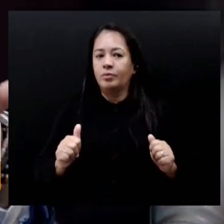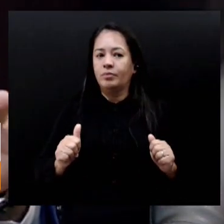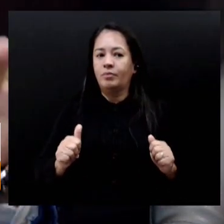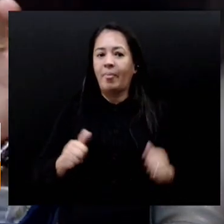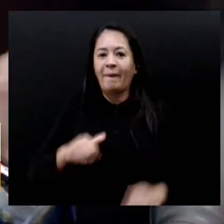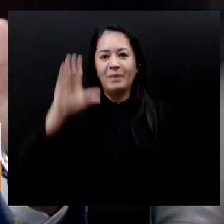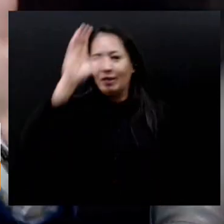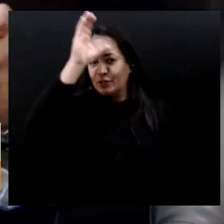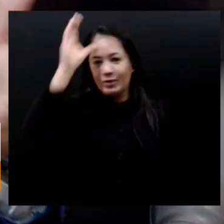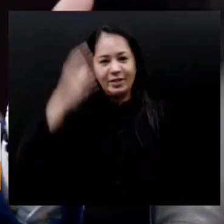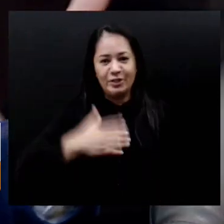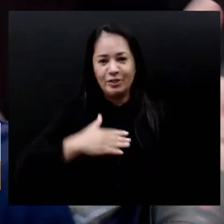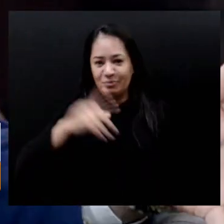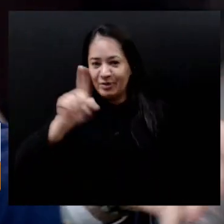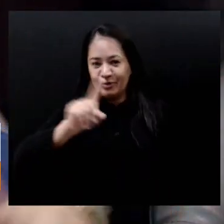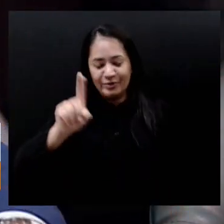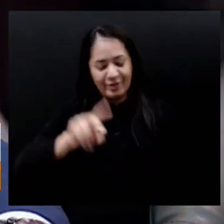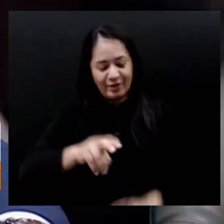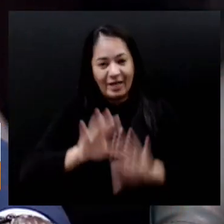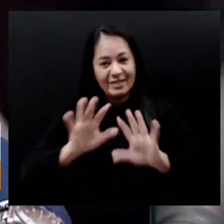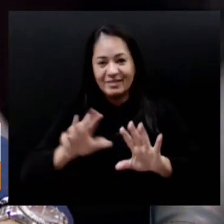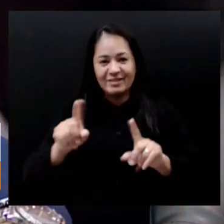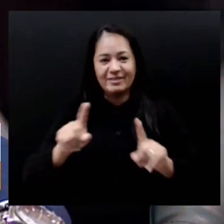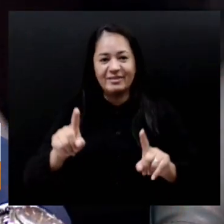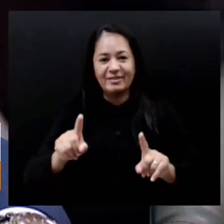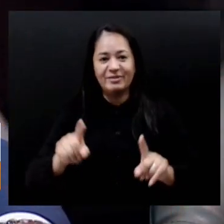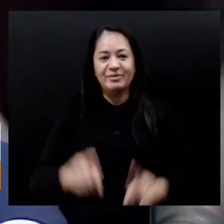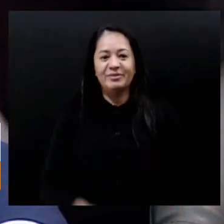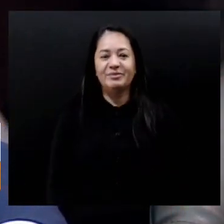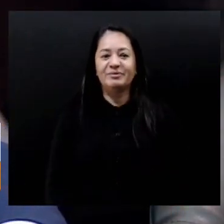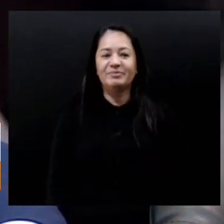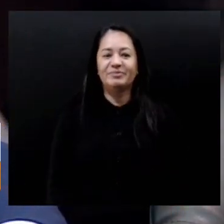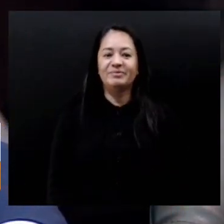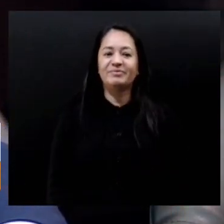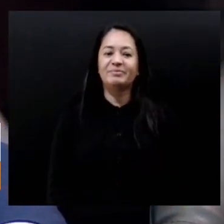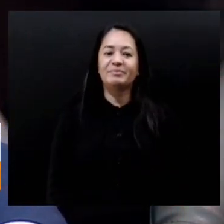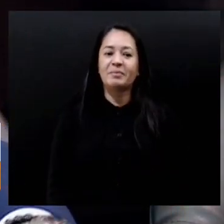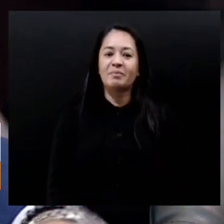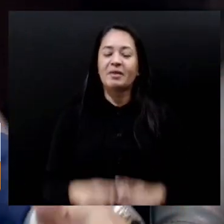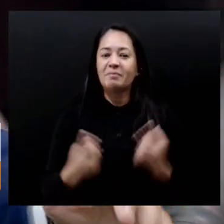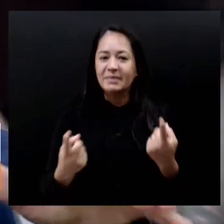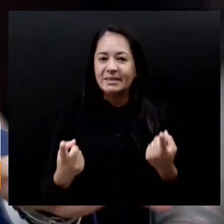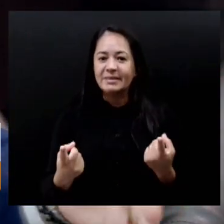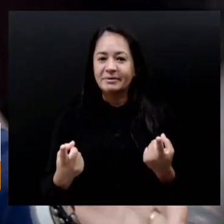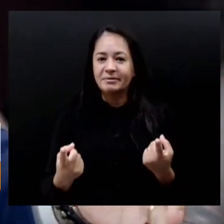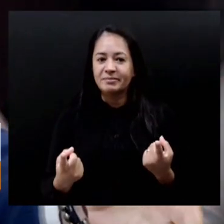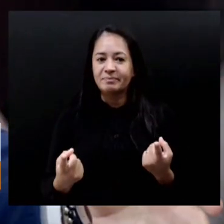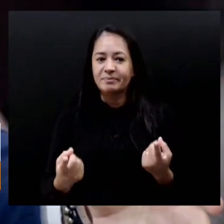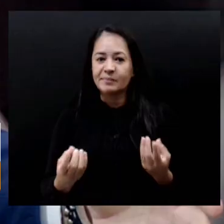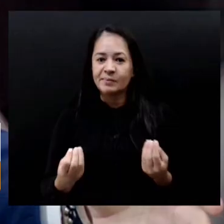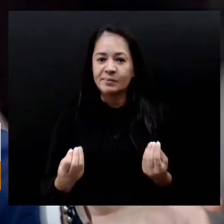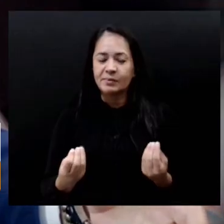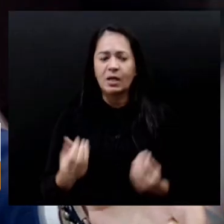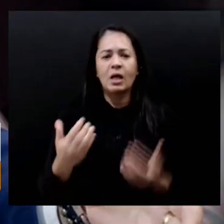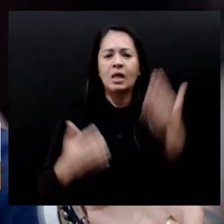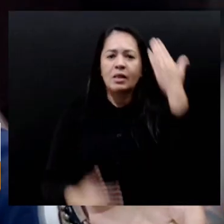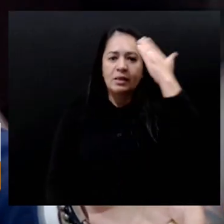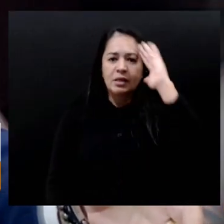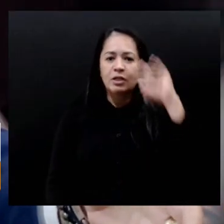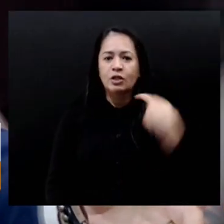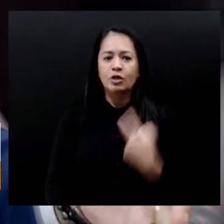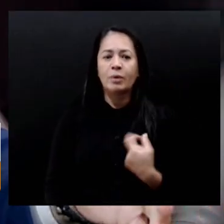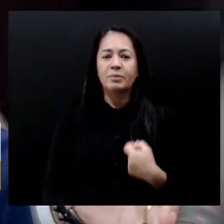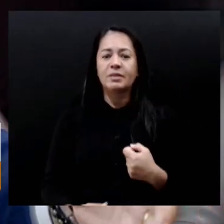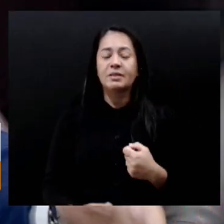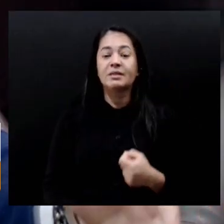sentido, não desejo, mas é óbvio que eu estou aqui para se precisar, mas entenda, a gente tem que mostrar como que a lei vê, mas